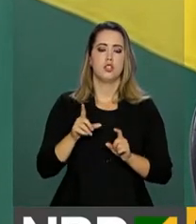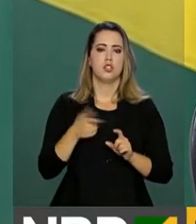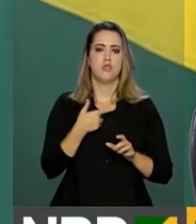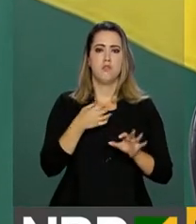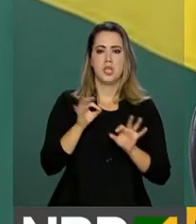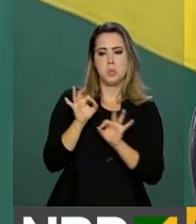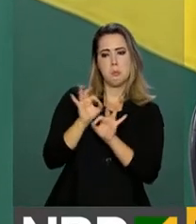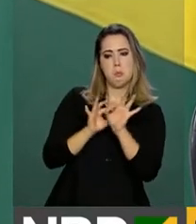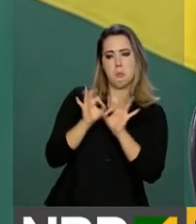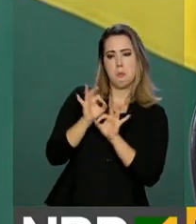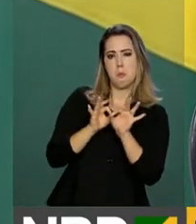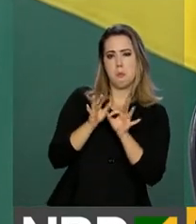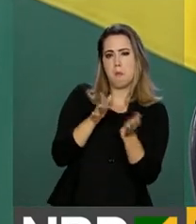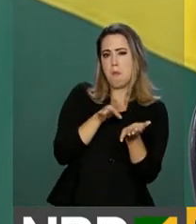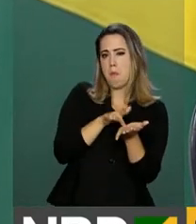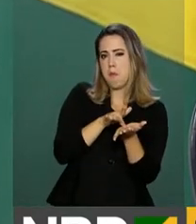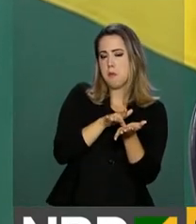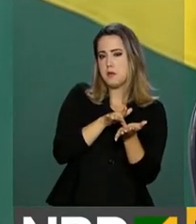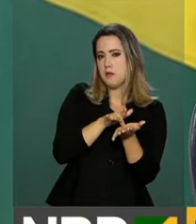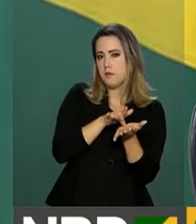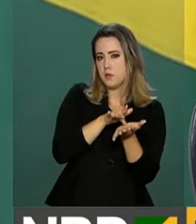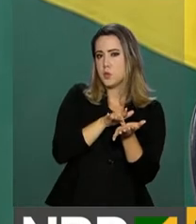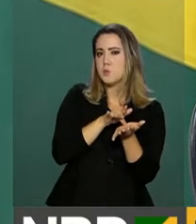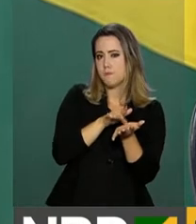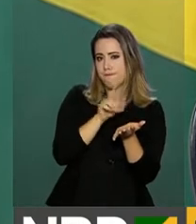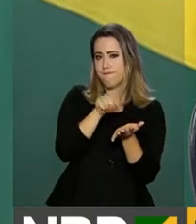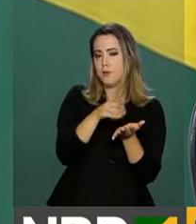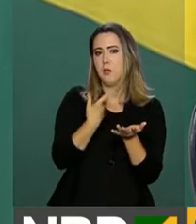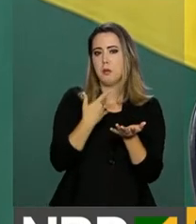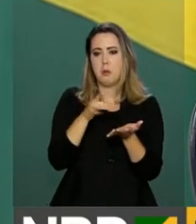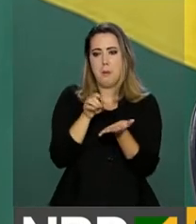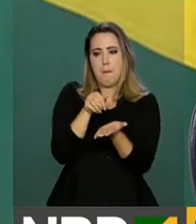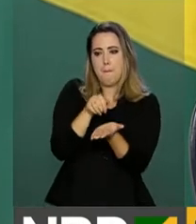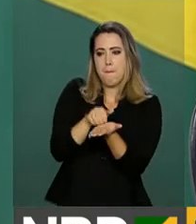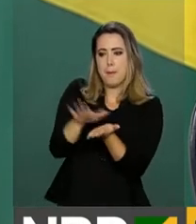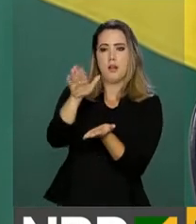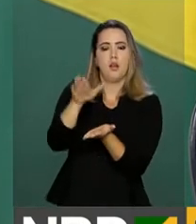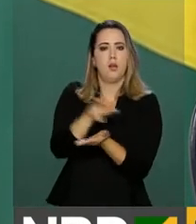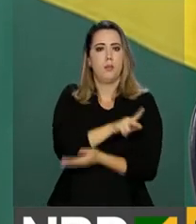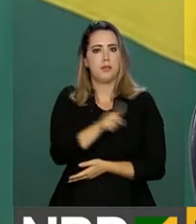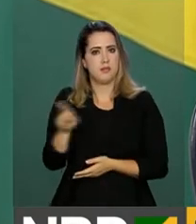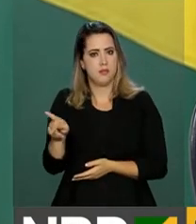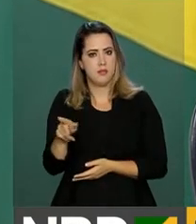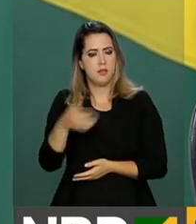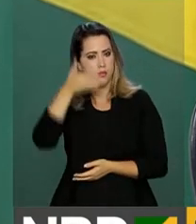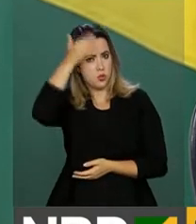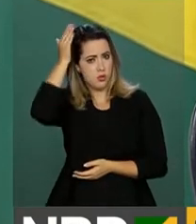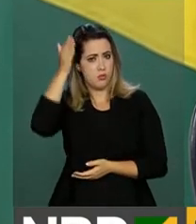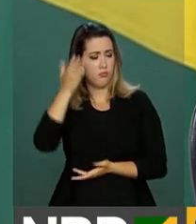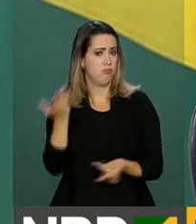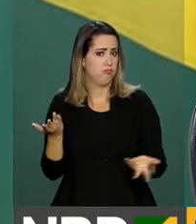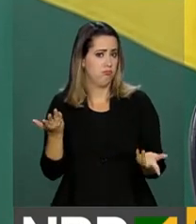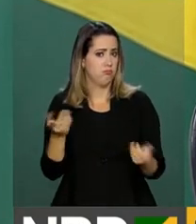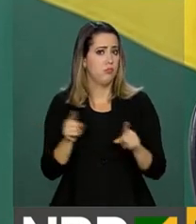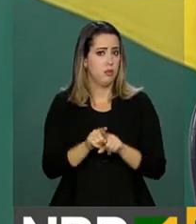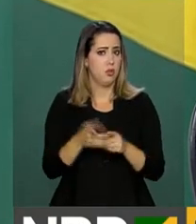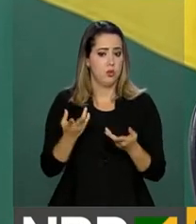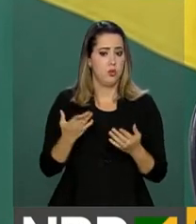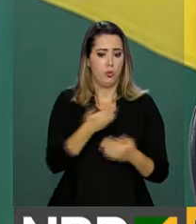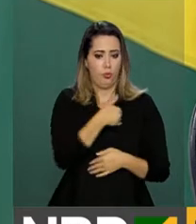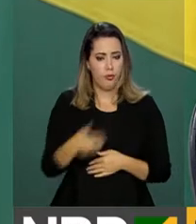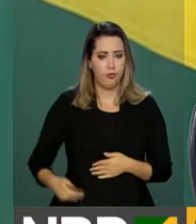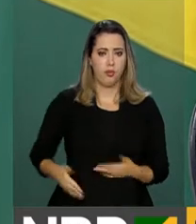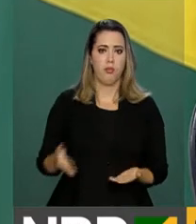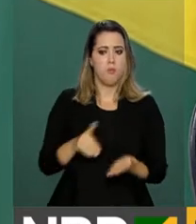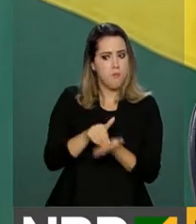na verdade para derrubar o presidente da república para derrubar o regime posto mas eu